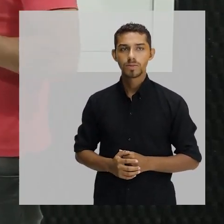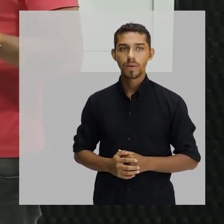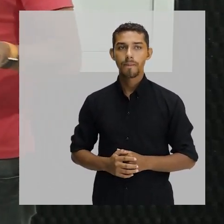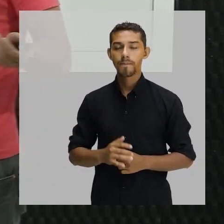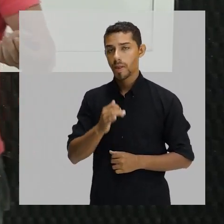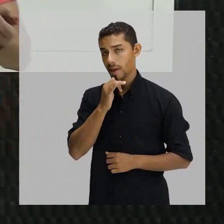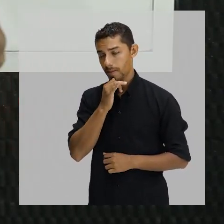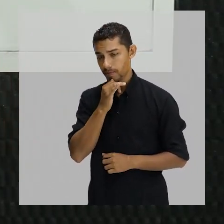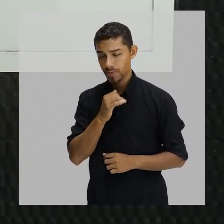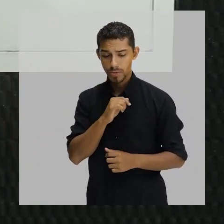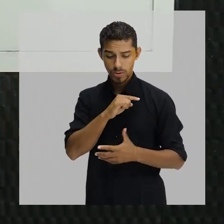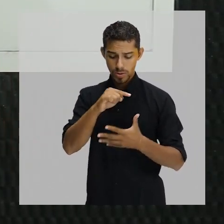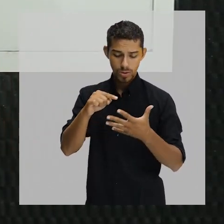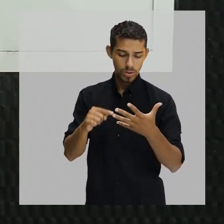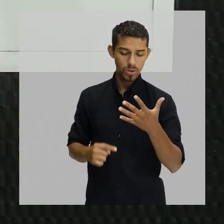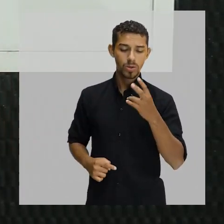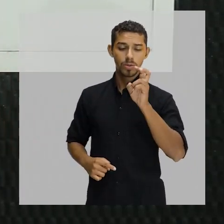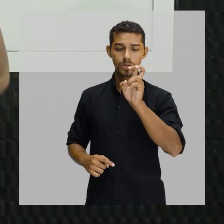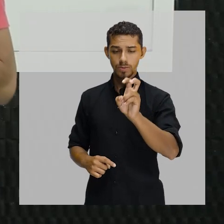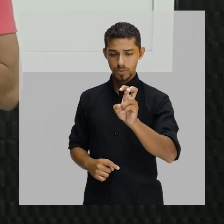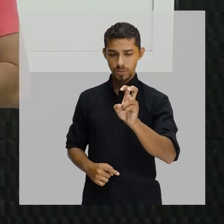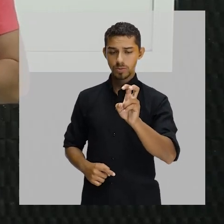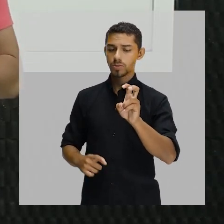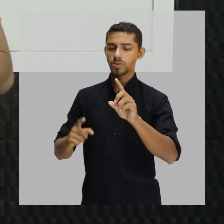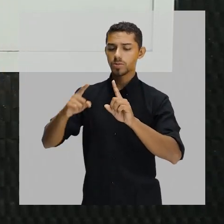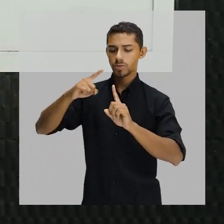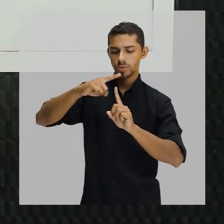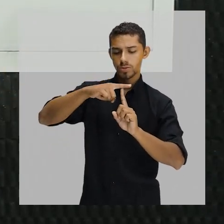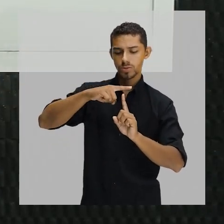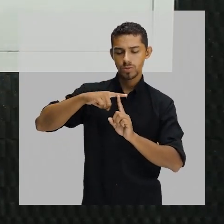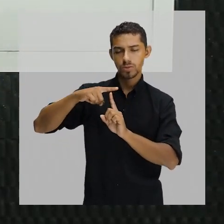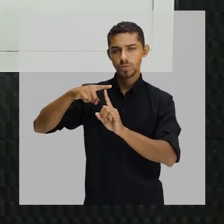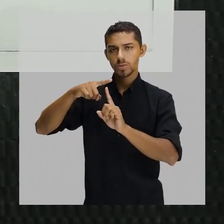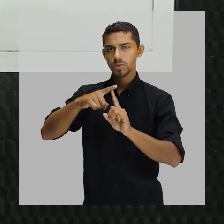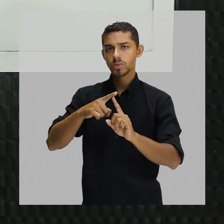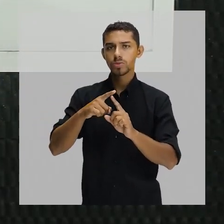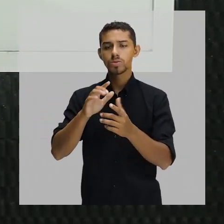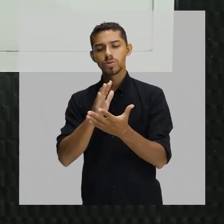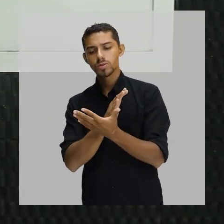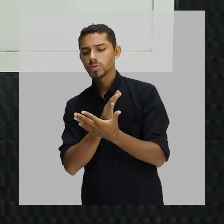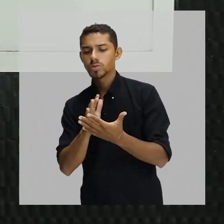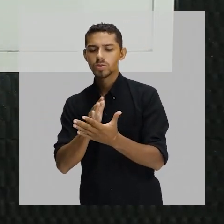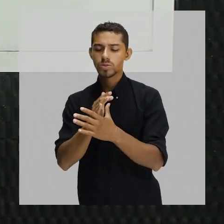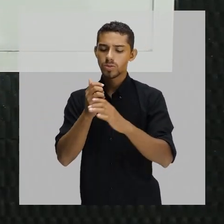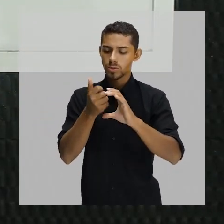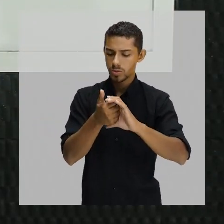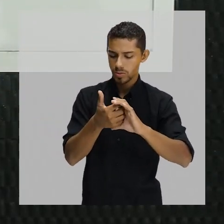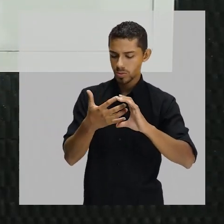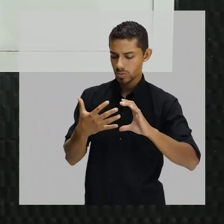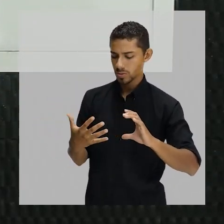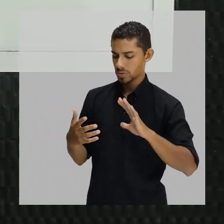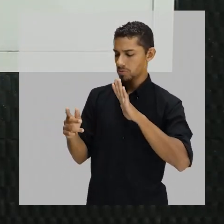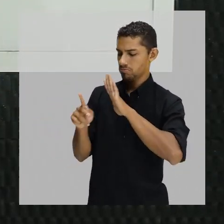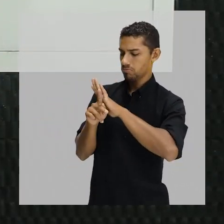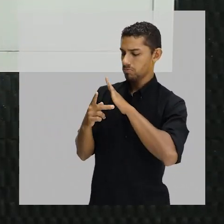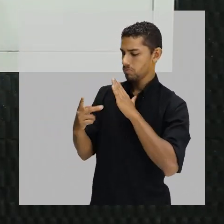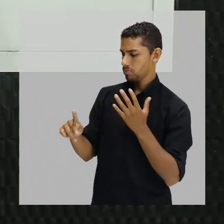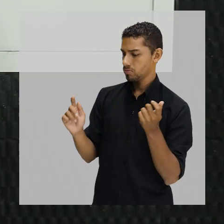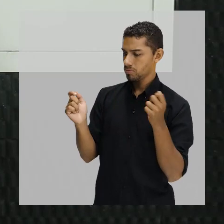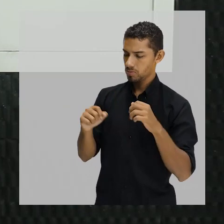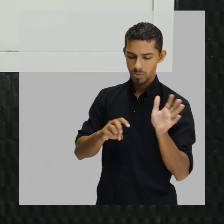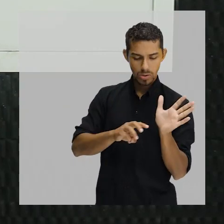nós temos os 5 tipos. Tá? Esses 5 tipos, cada um com suas peculiaridades, com suas características próprias, com as